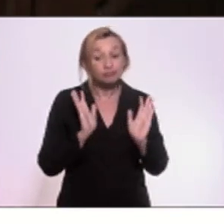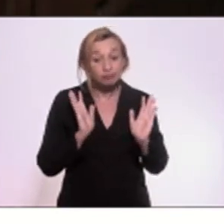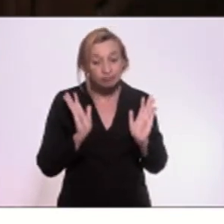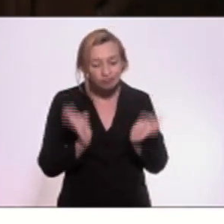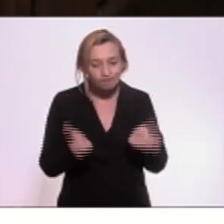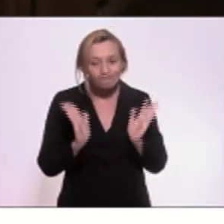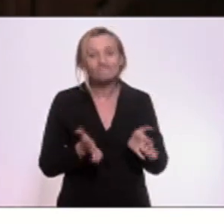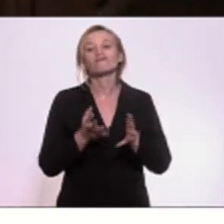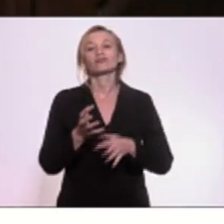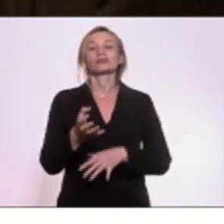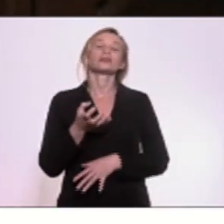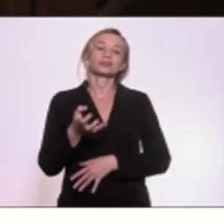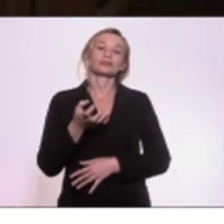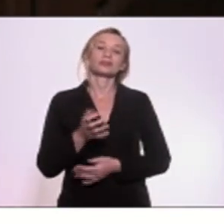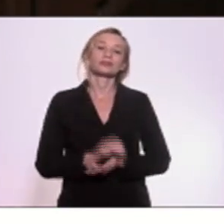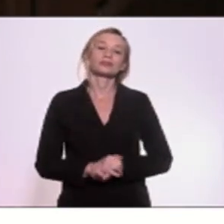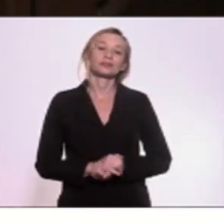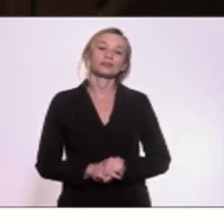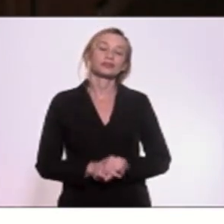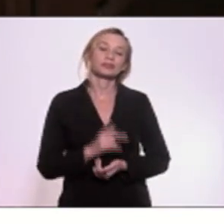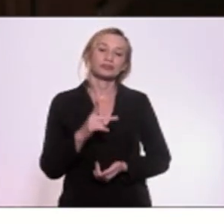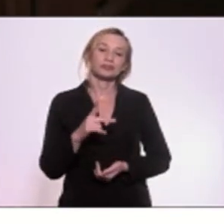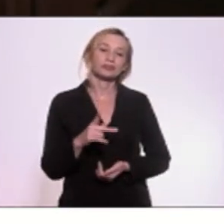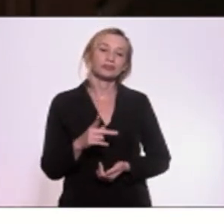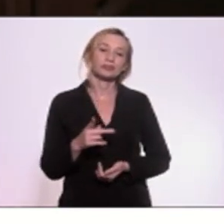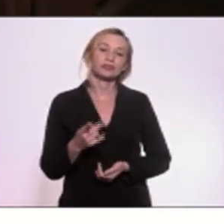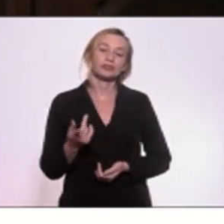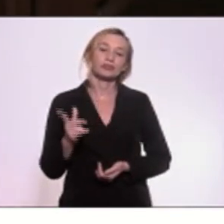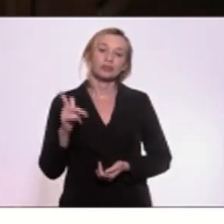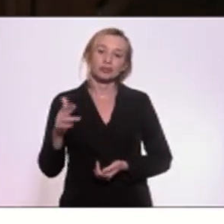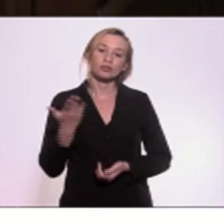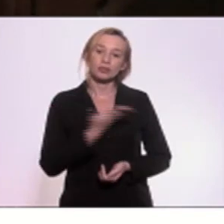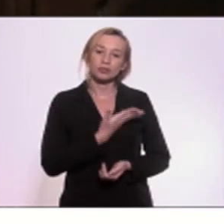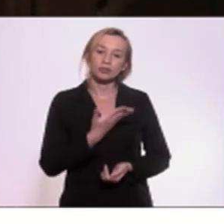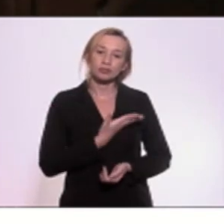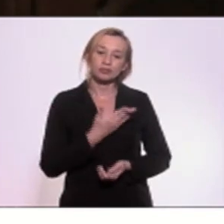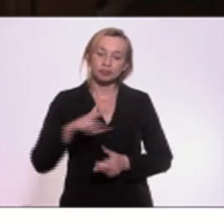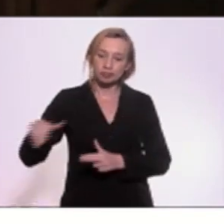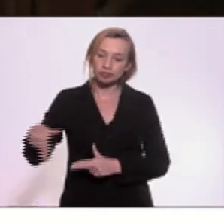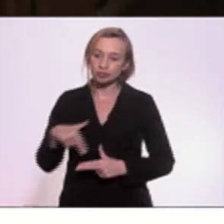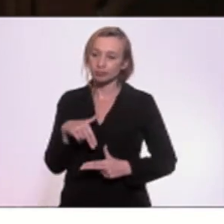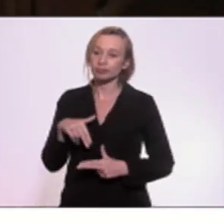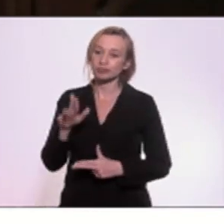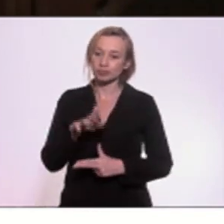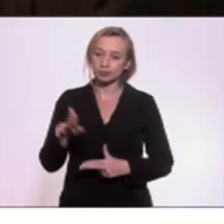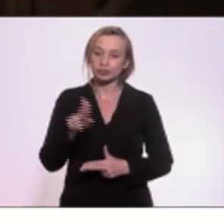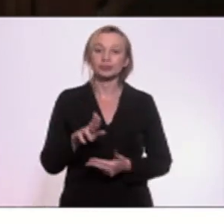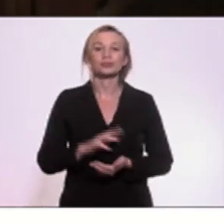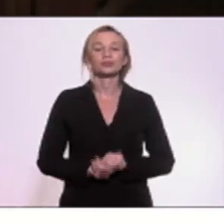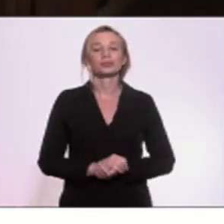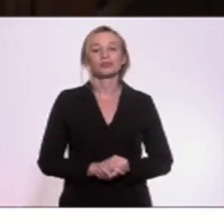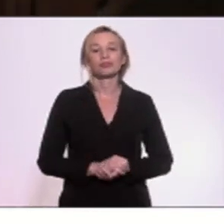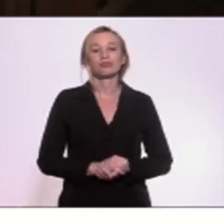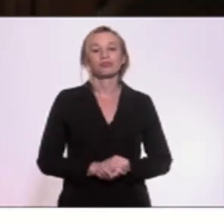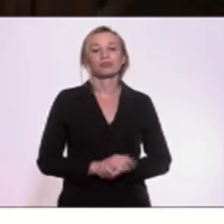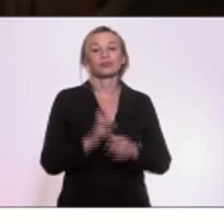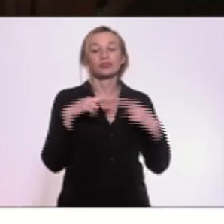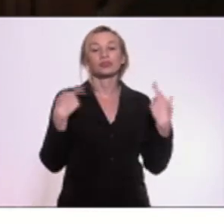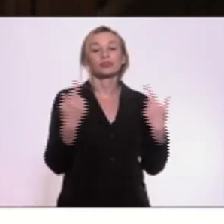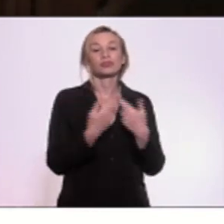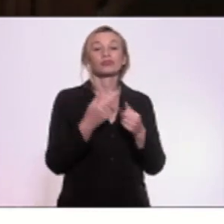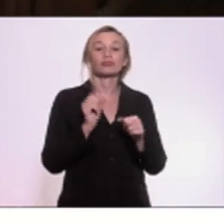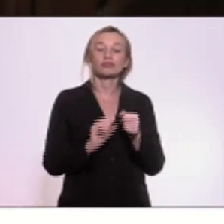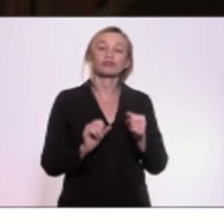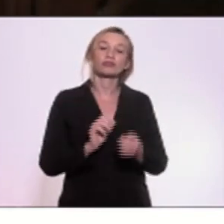fazer, como meu antecessor aqui no uso da tribuna, referência à reunião que